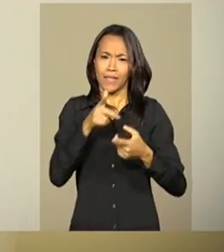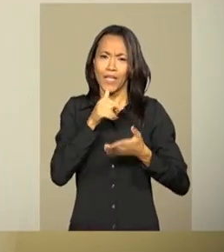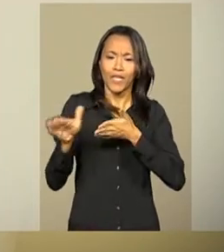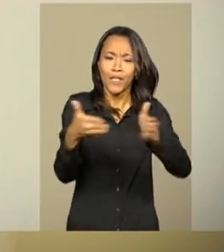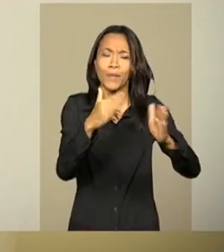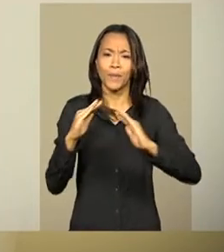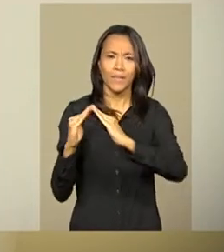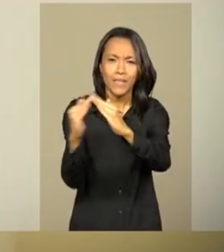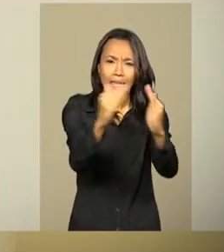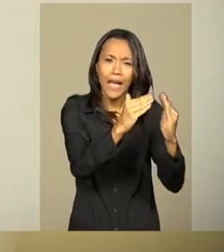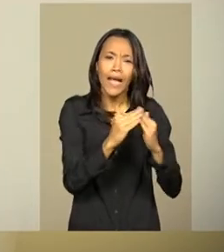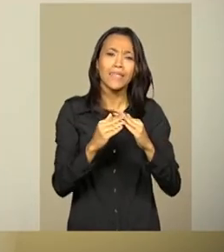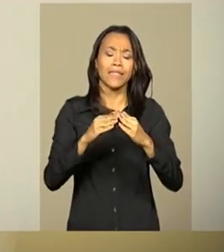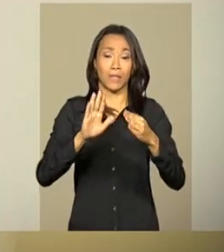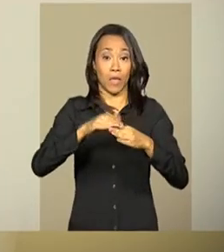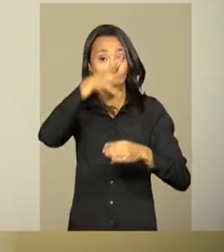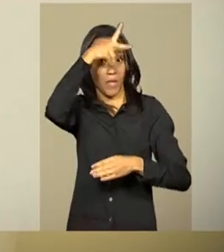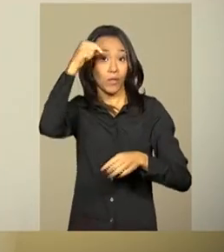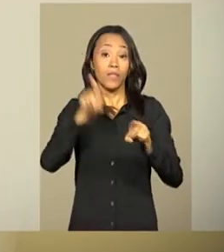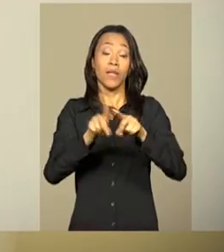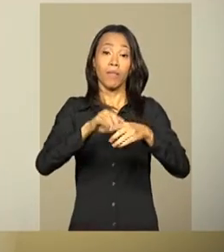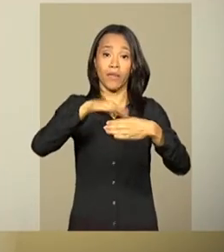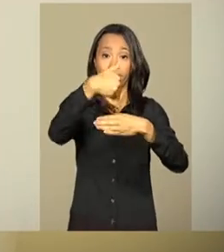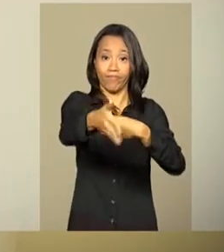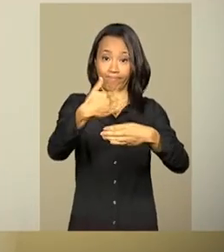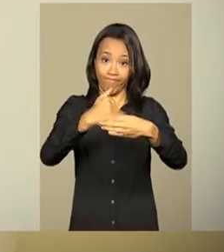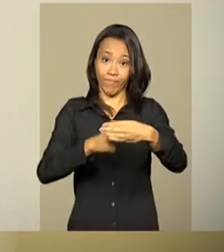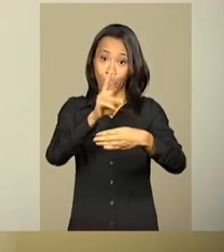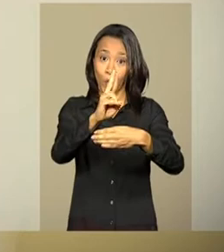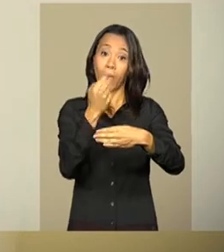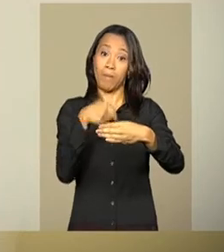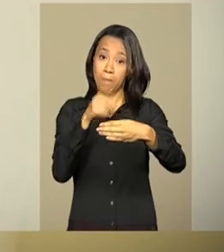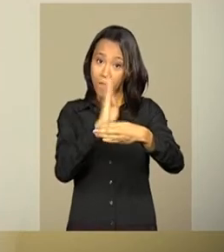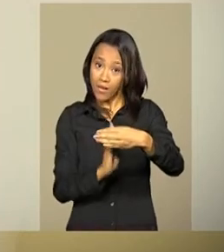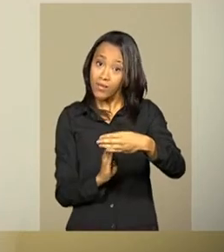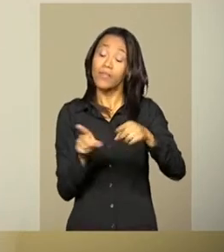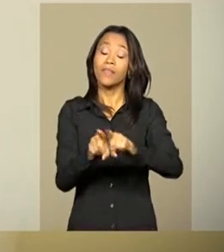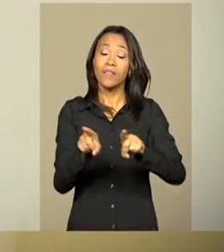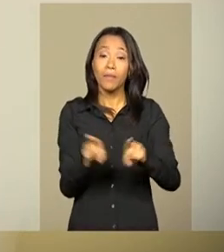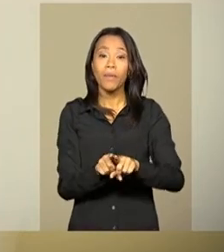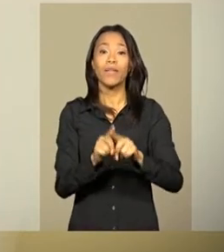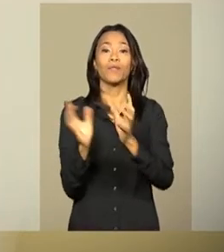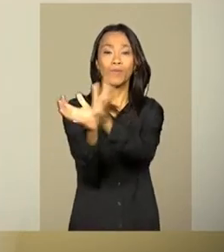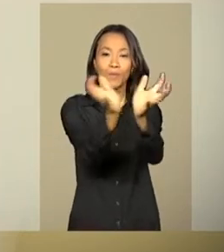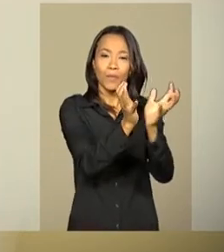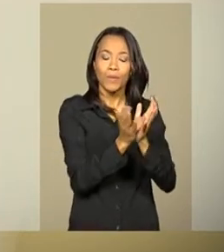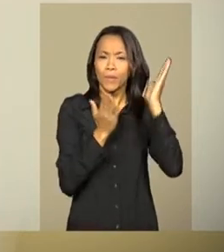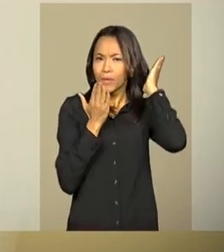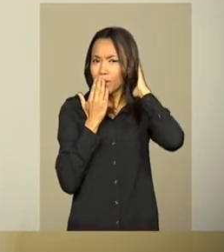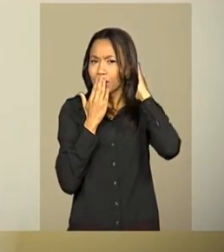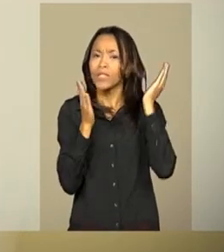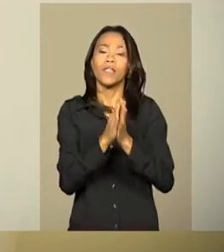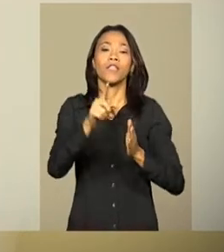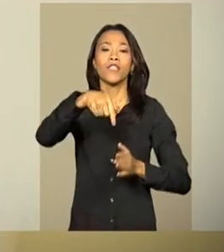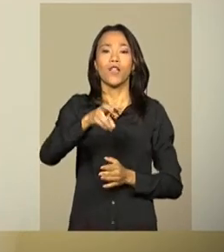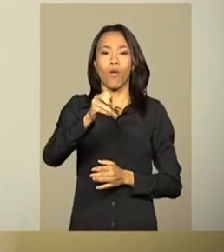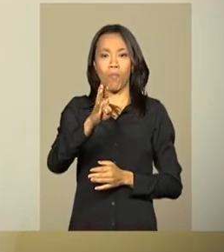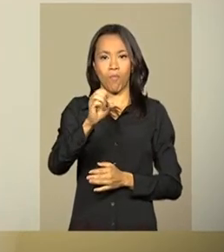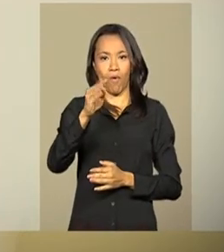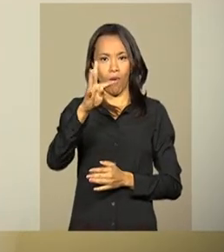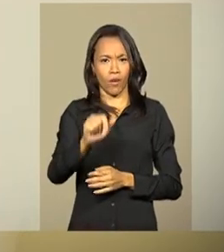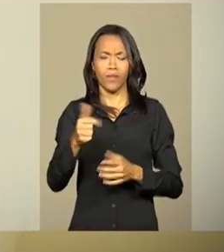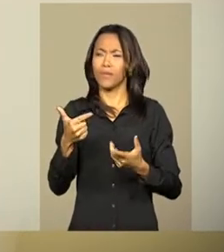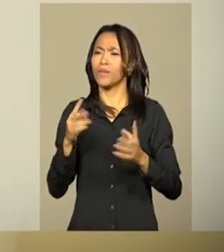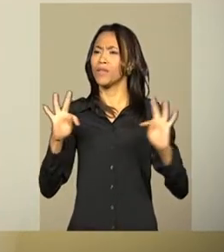Amazonas na fronteira do Brasil com Uruguai e também nas comunidades indígenas e quilombolas Luciano em todos